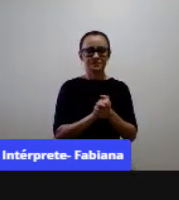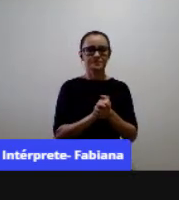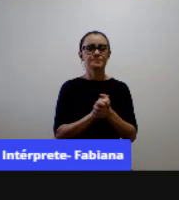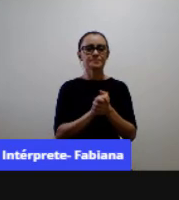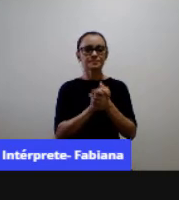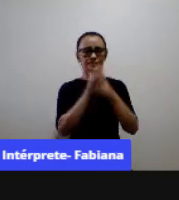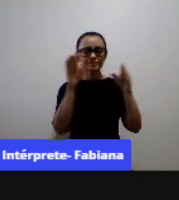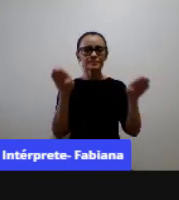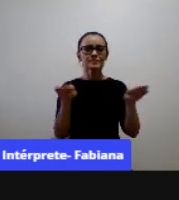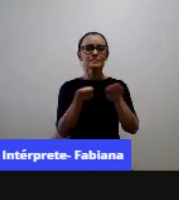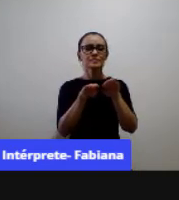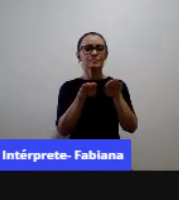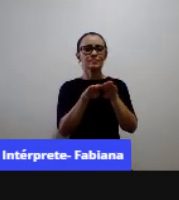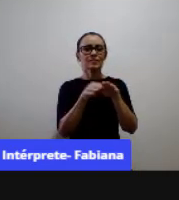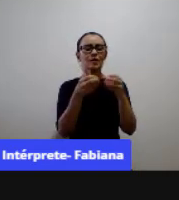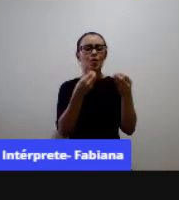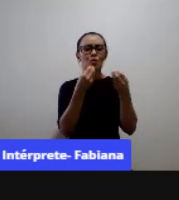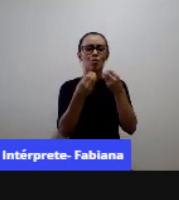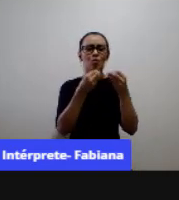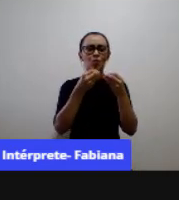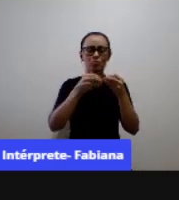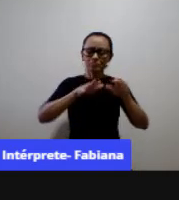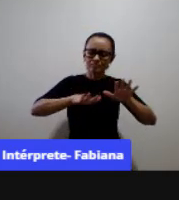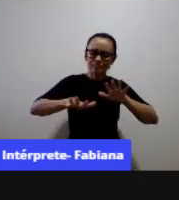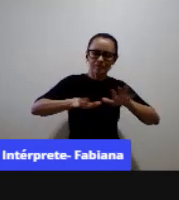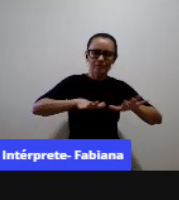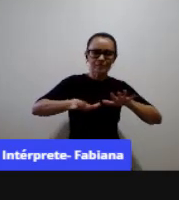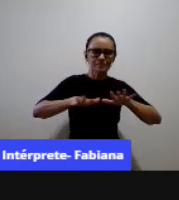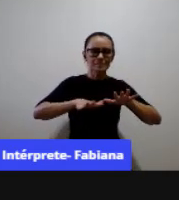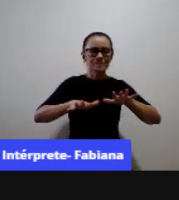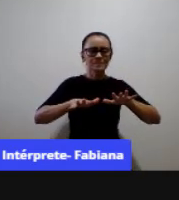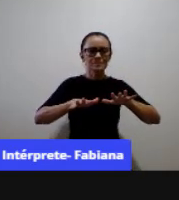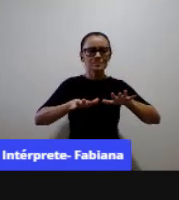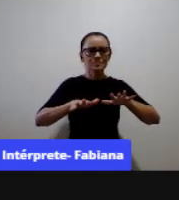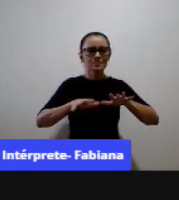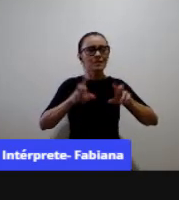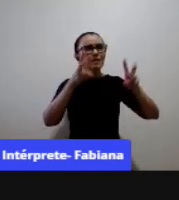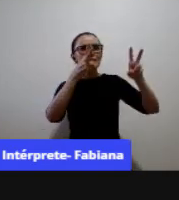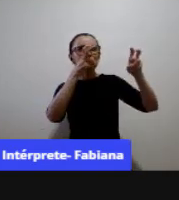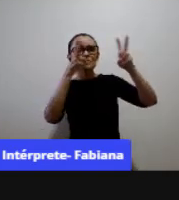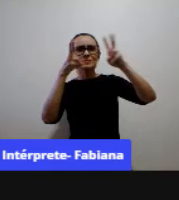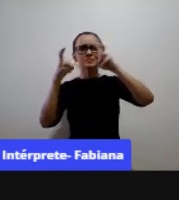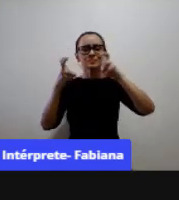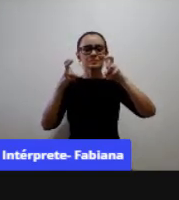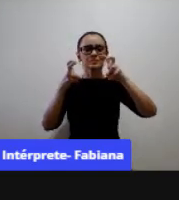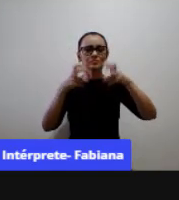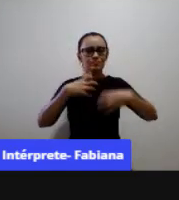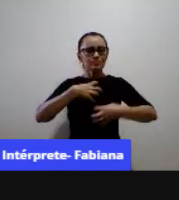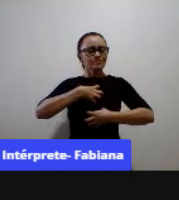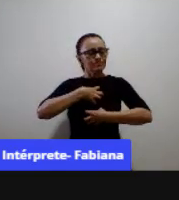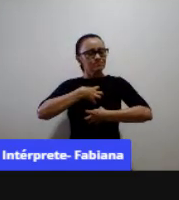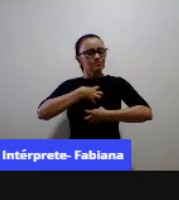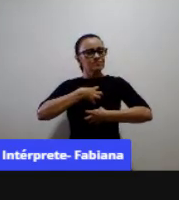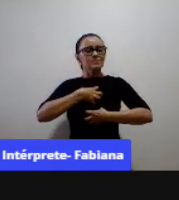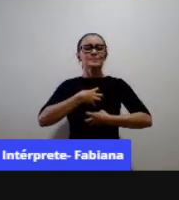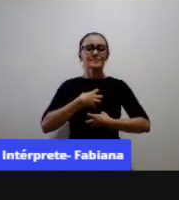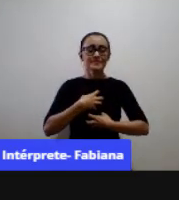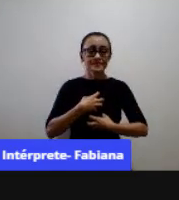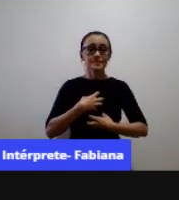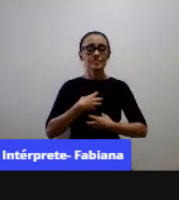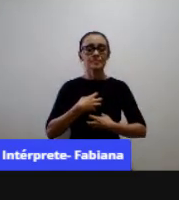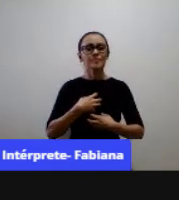as situações motoras, quais as situações sensoriais, quais as situações emocionais, né?